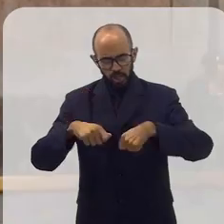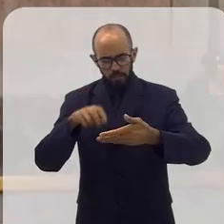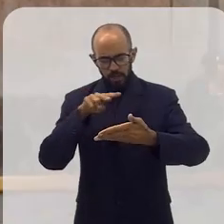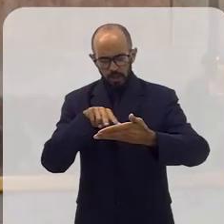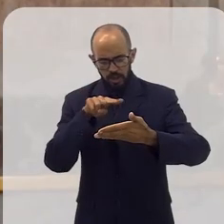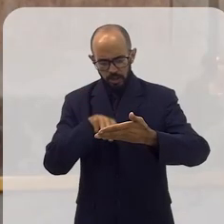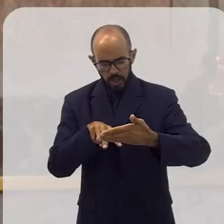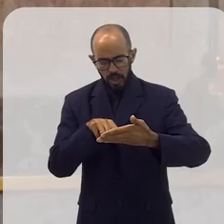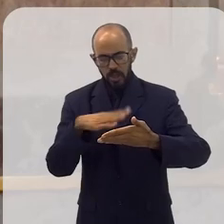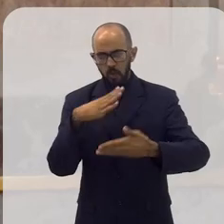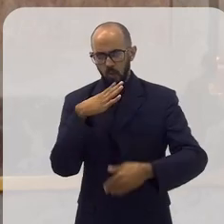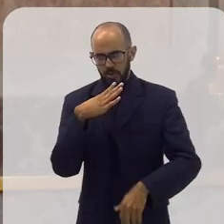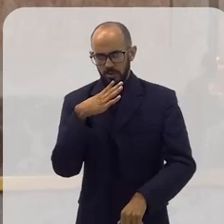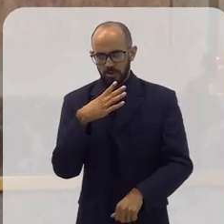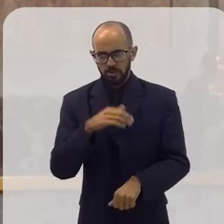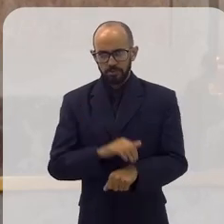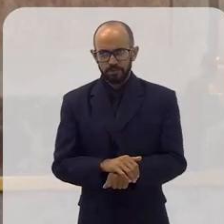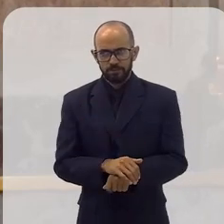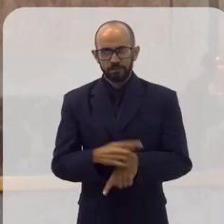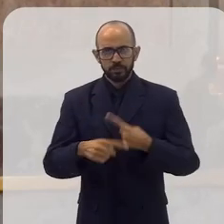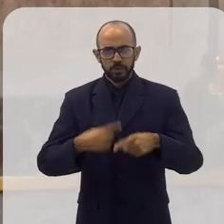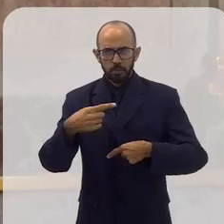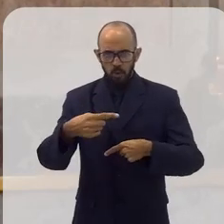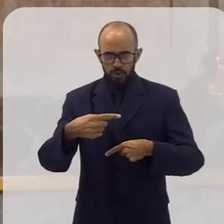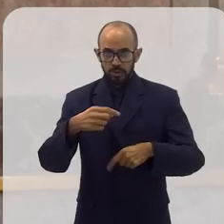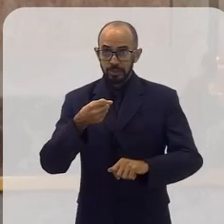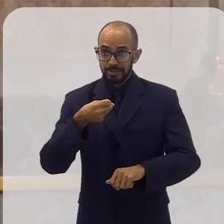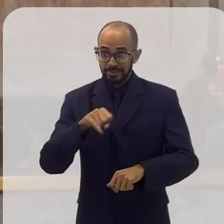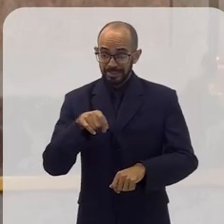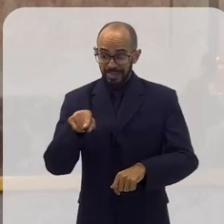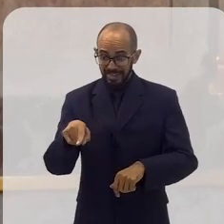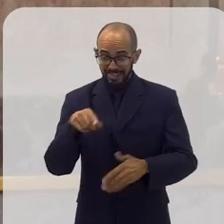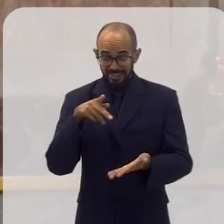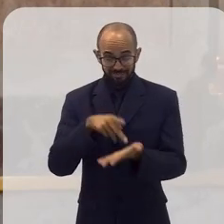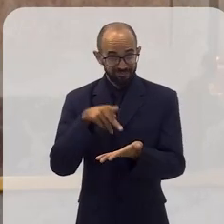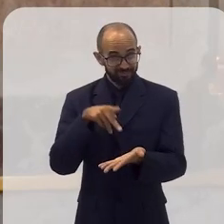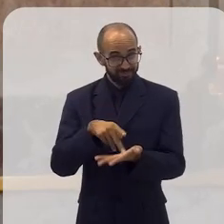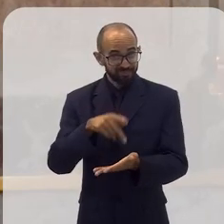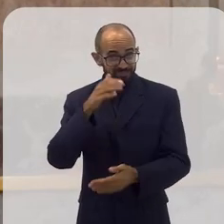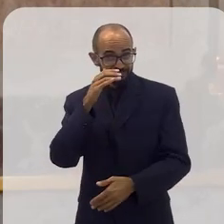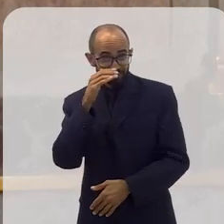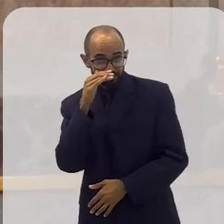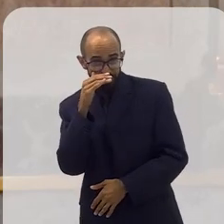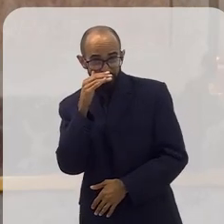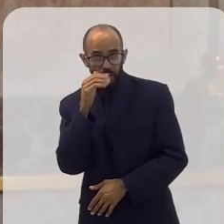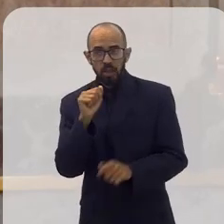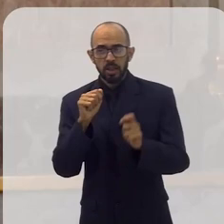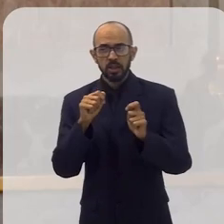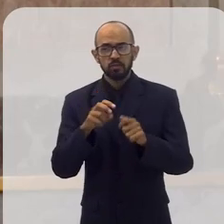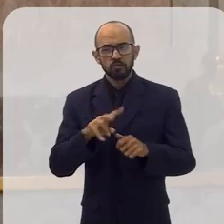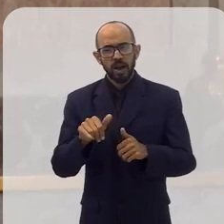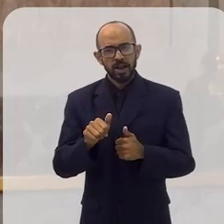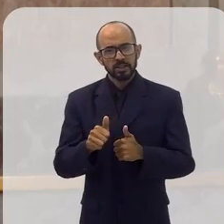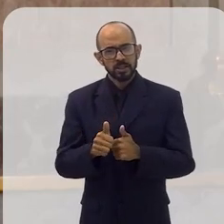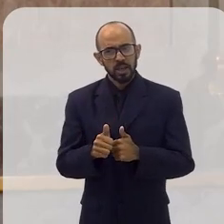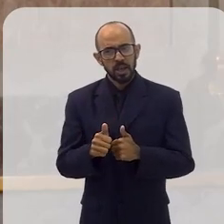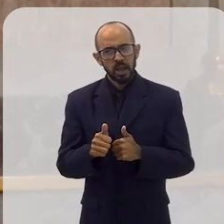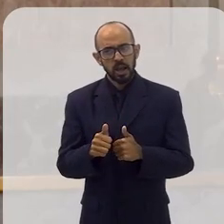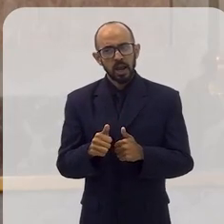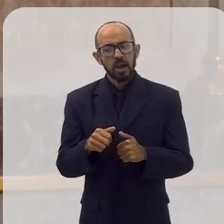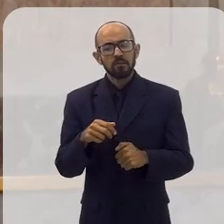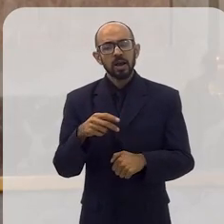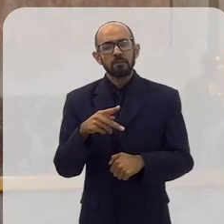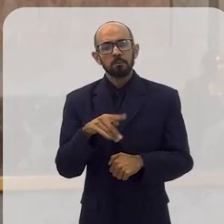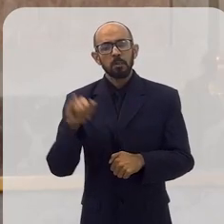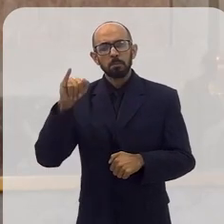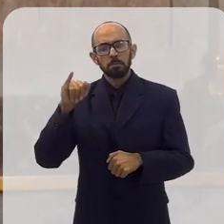também ler, pode conhecer. Depois disso, se ele está realmente interessado, ele vai ser guiado